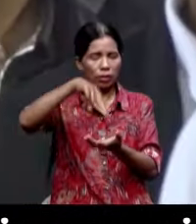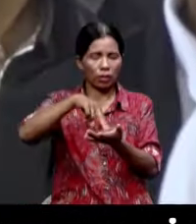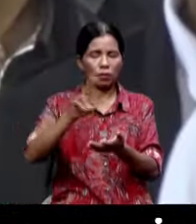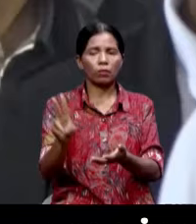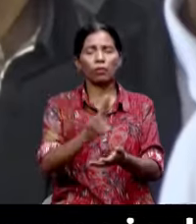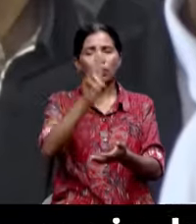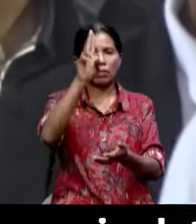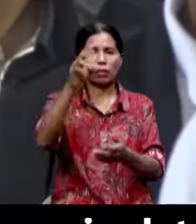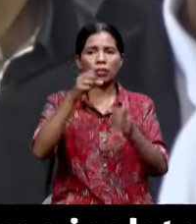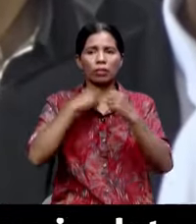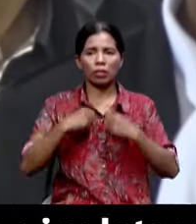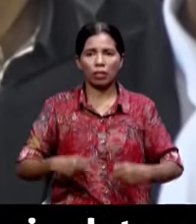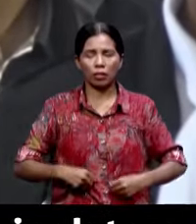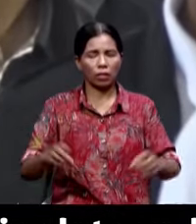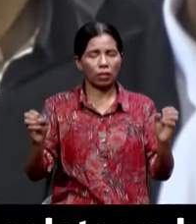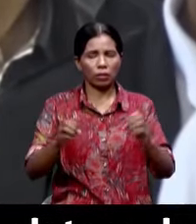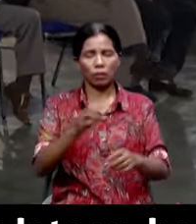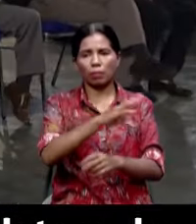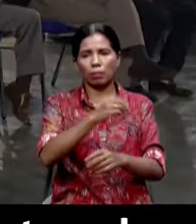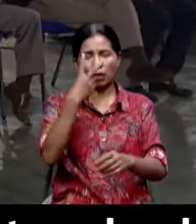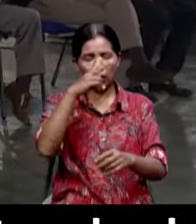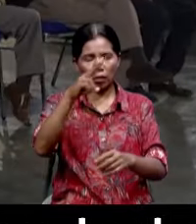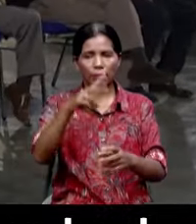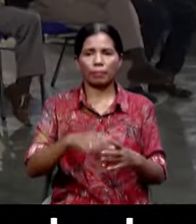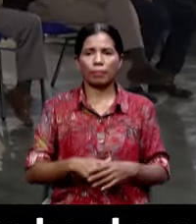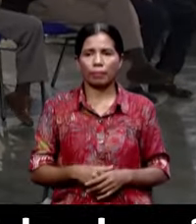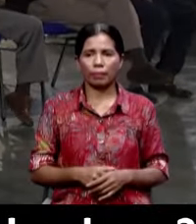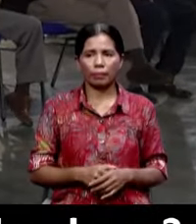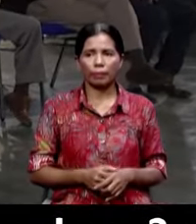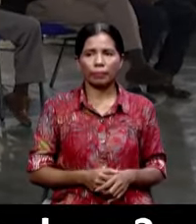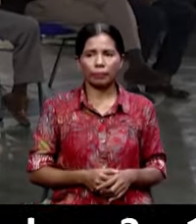Konaba Area Saudi, Laos, ba Filosofia, Lamberto da Silva, Adriano Verdial, GMN.